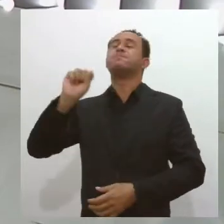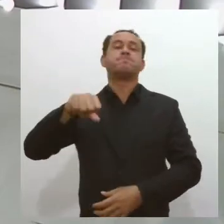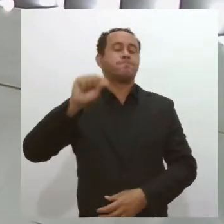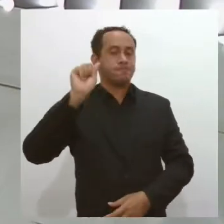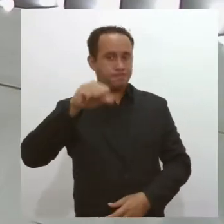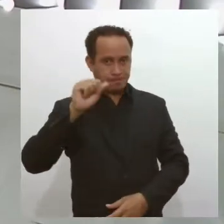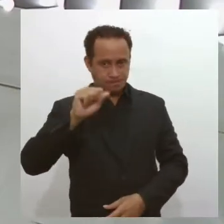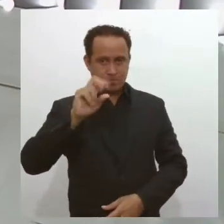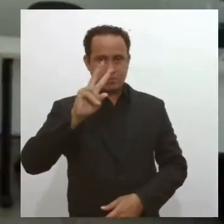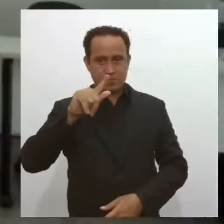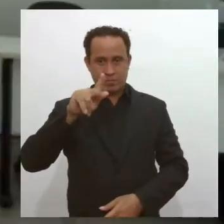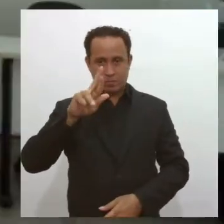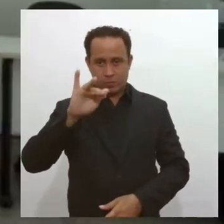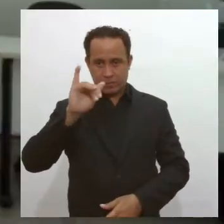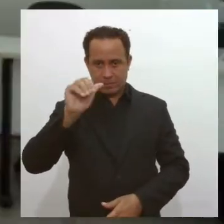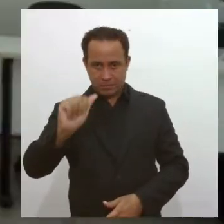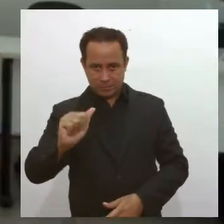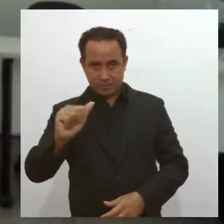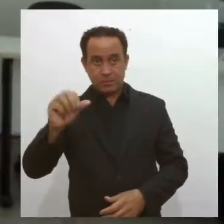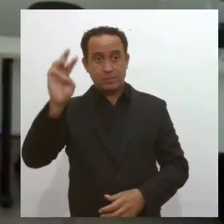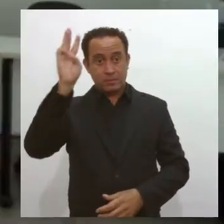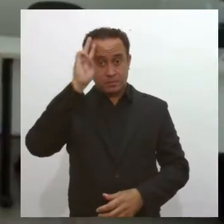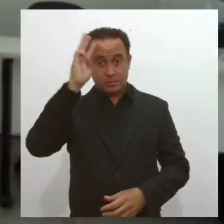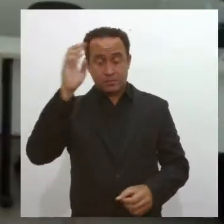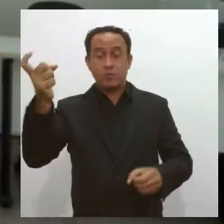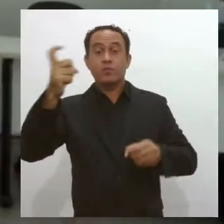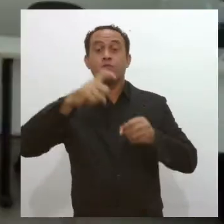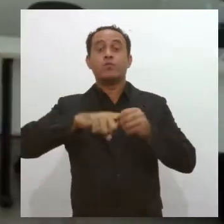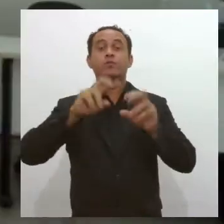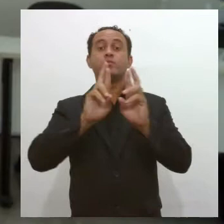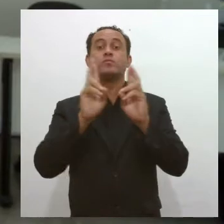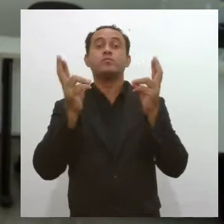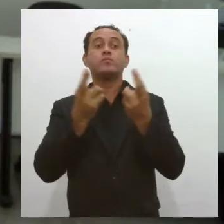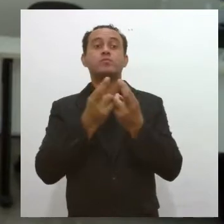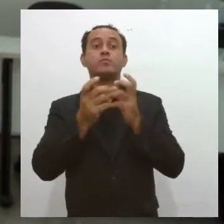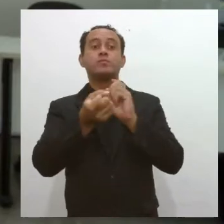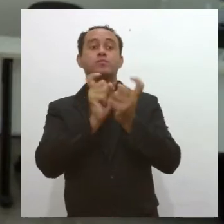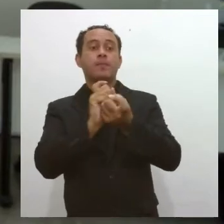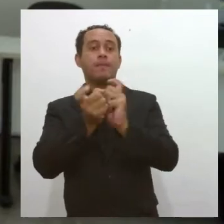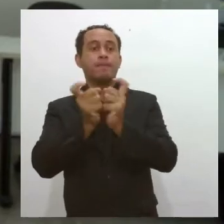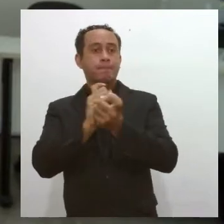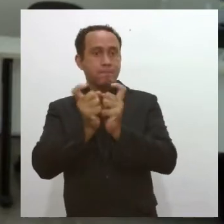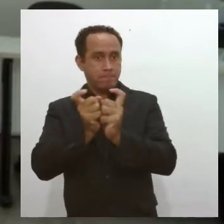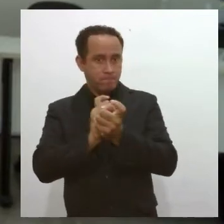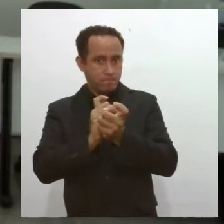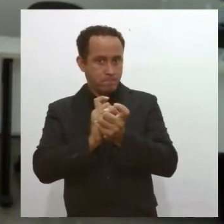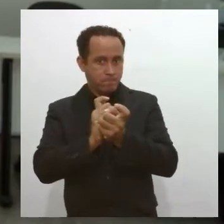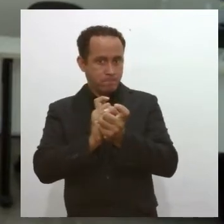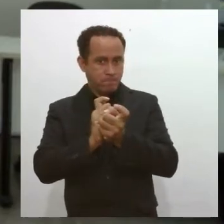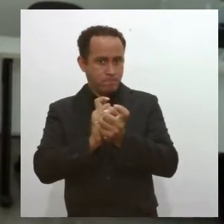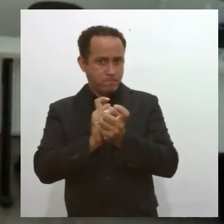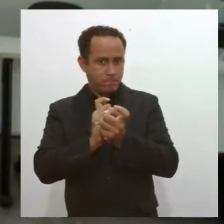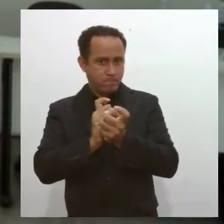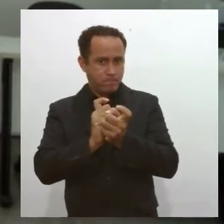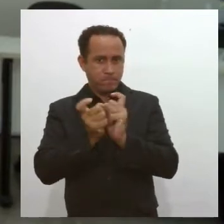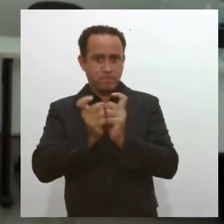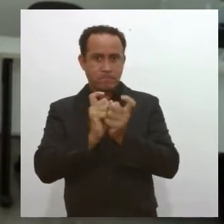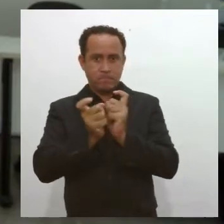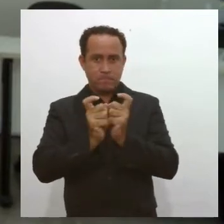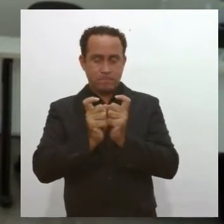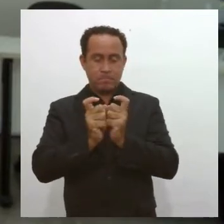Valquíria. Essa terça-feira os deputados voltarão a se reunir para discutir pautas pertinentes ao